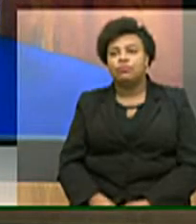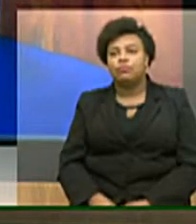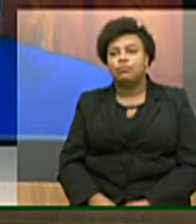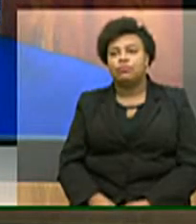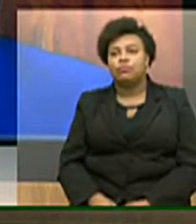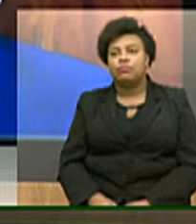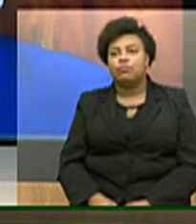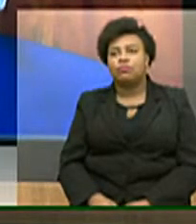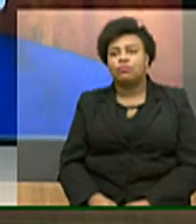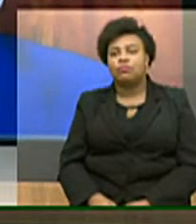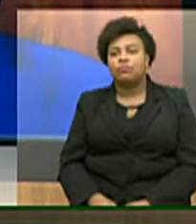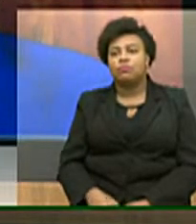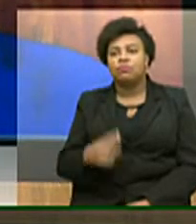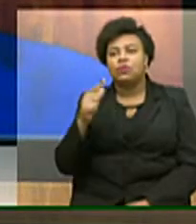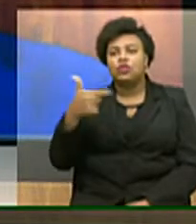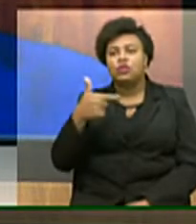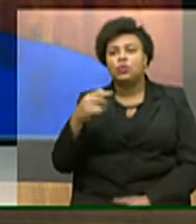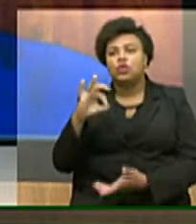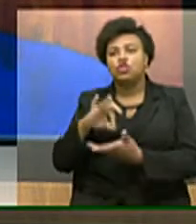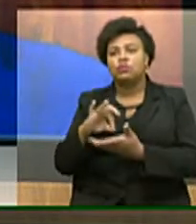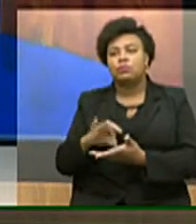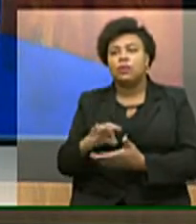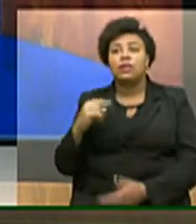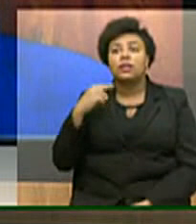Vamos lá novamente, a segunda chamada,